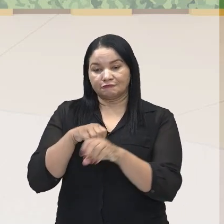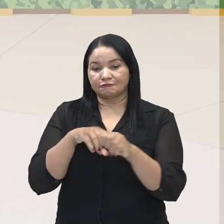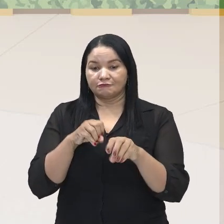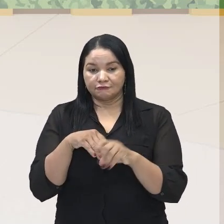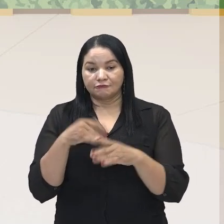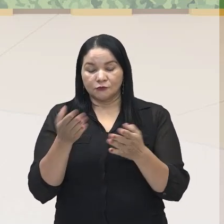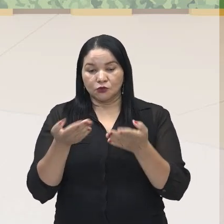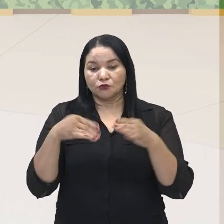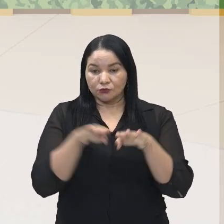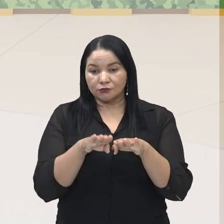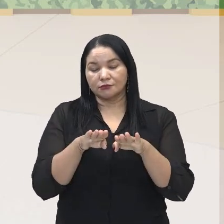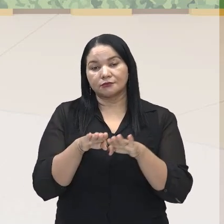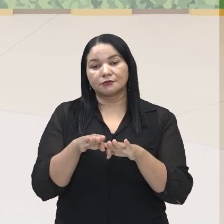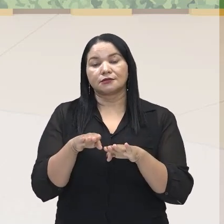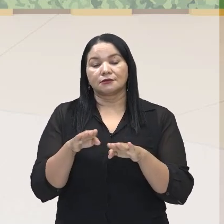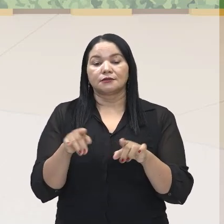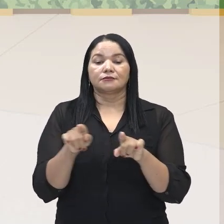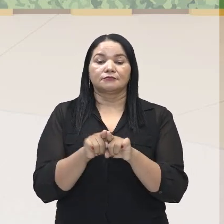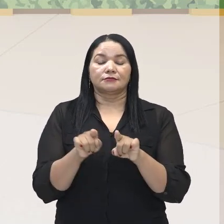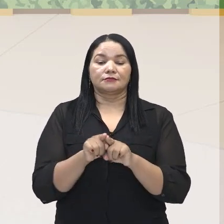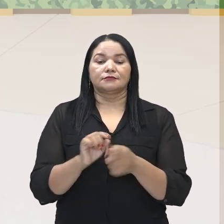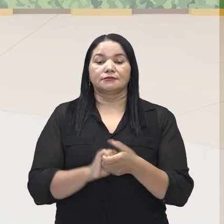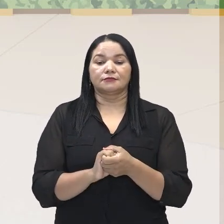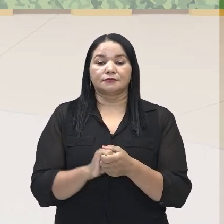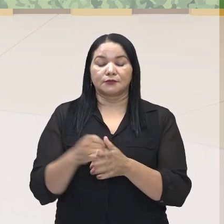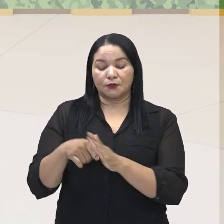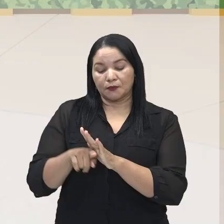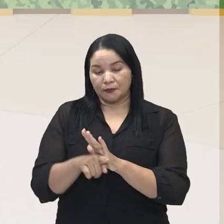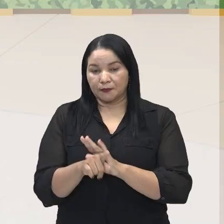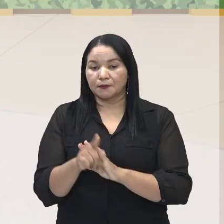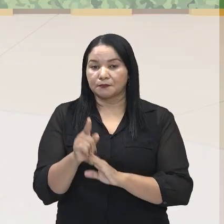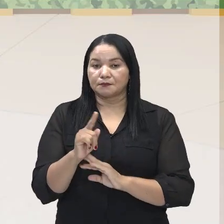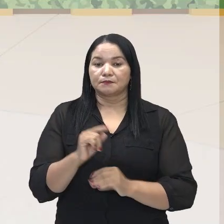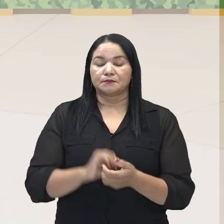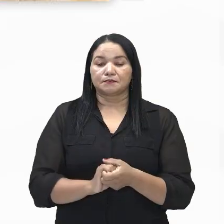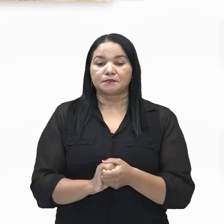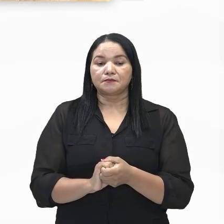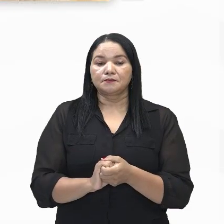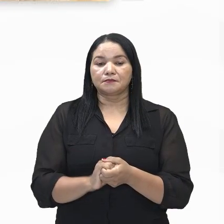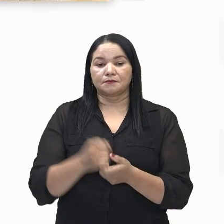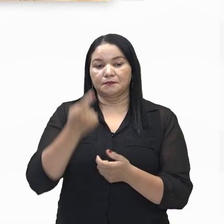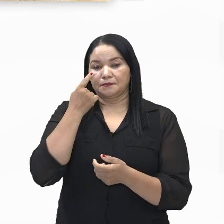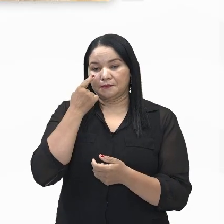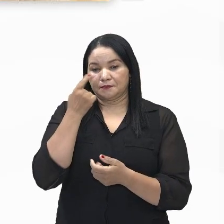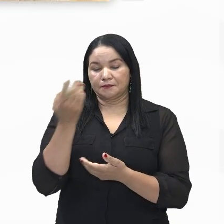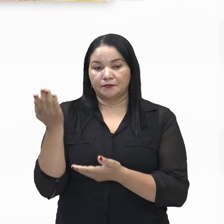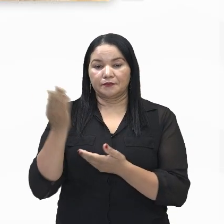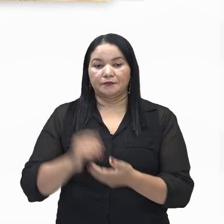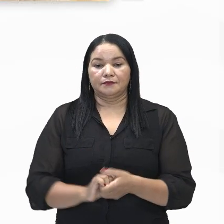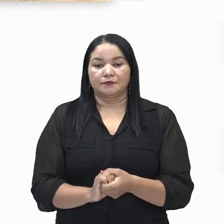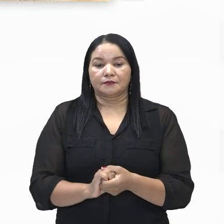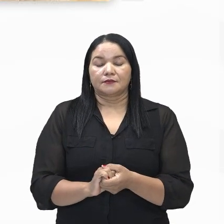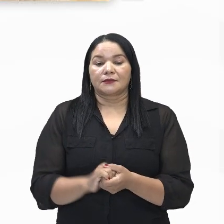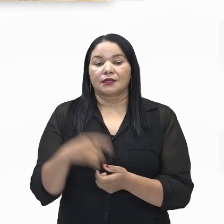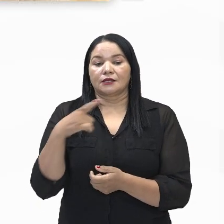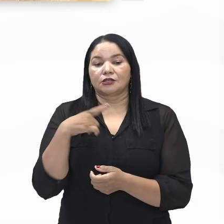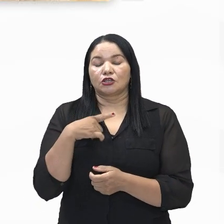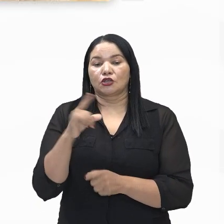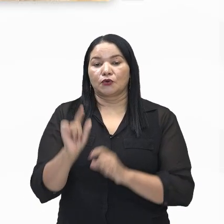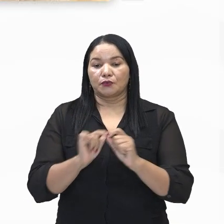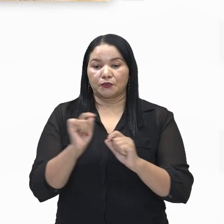inclusiva, né? Então vamos nos aprofundar mais nesse conteúdo. Dê uma olhada. Nós temos aí